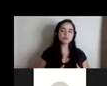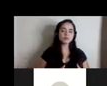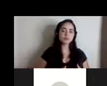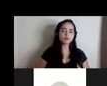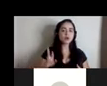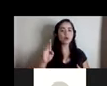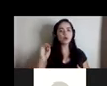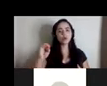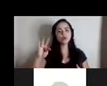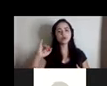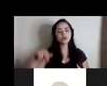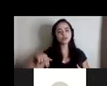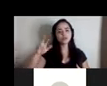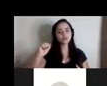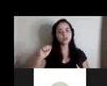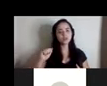uma desrotina.